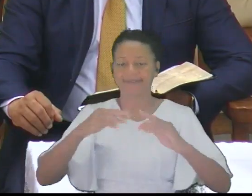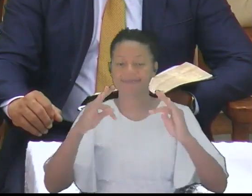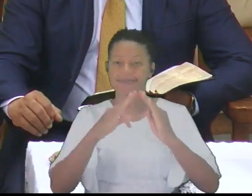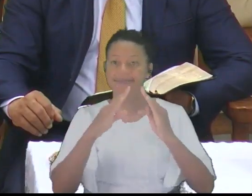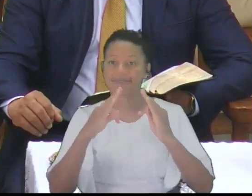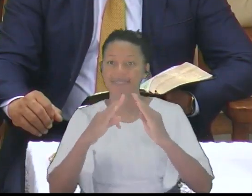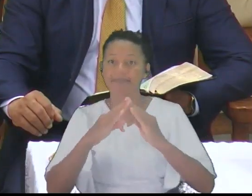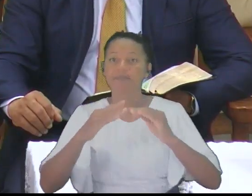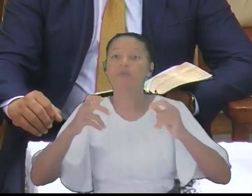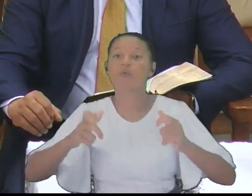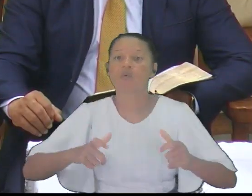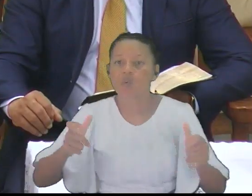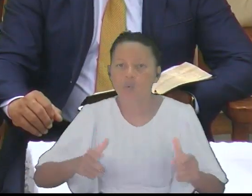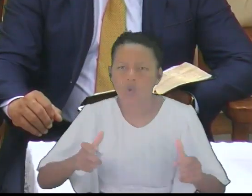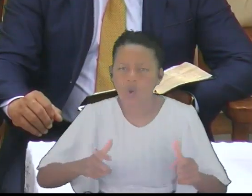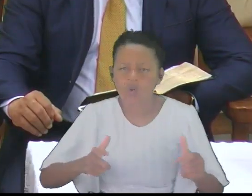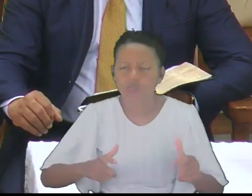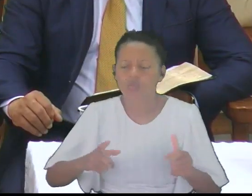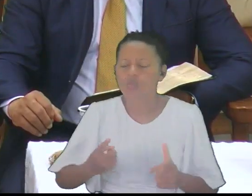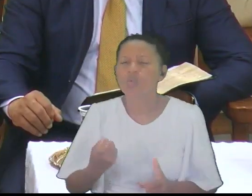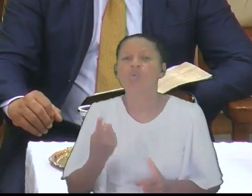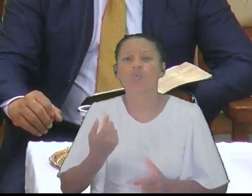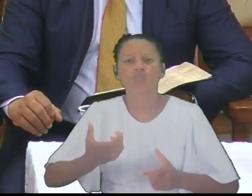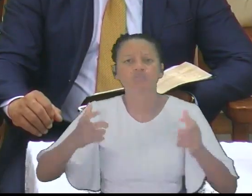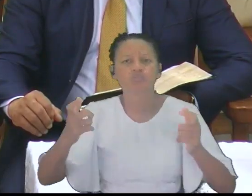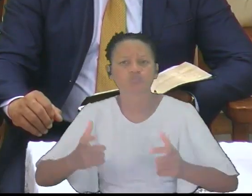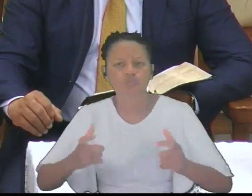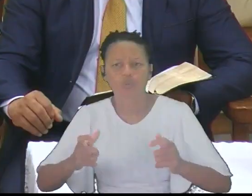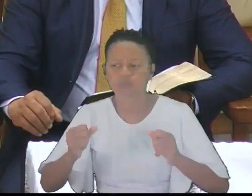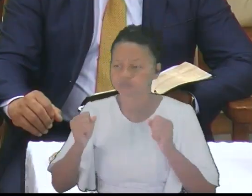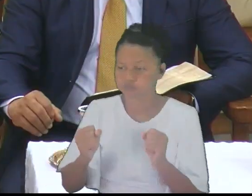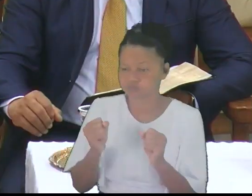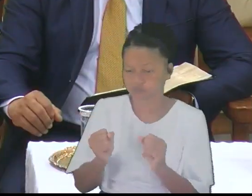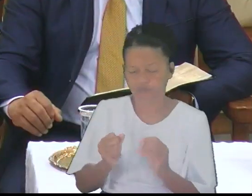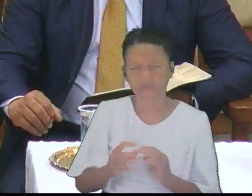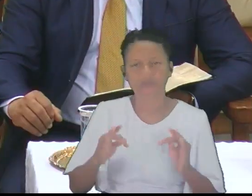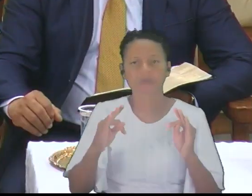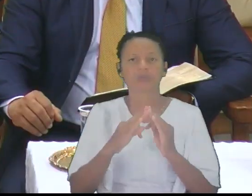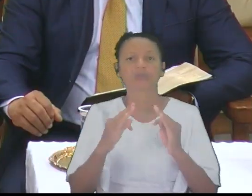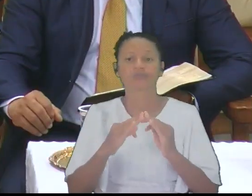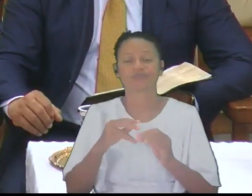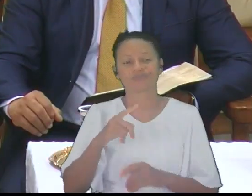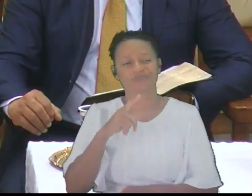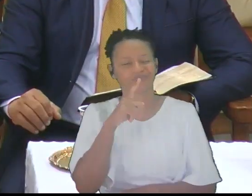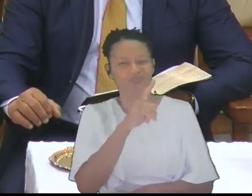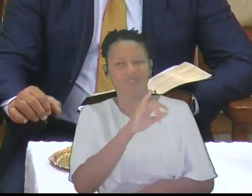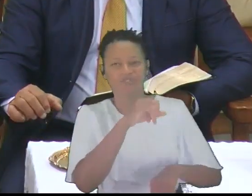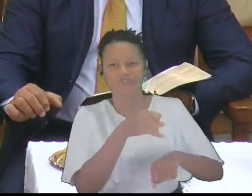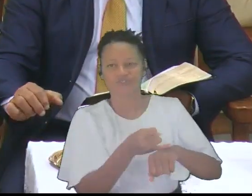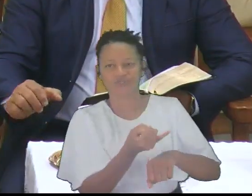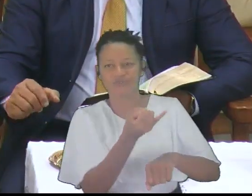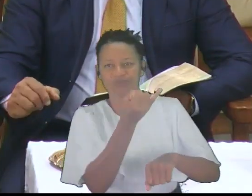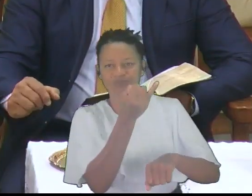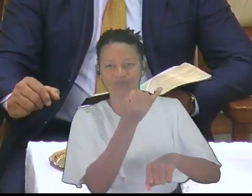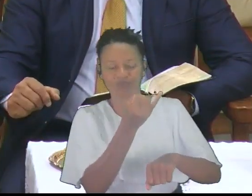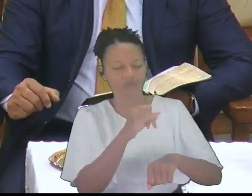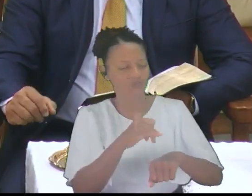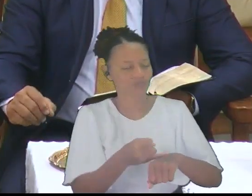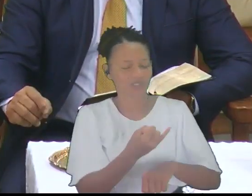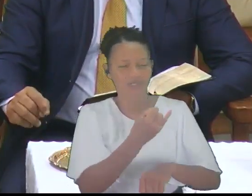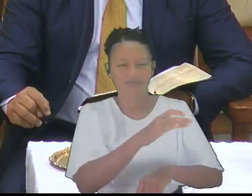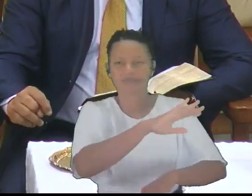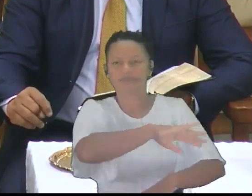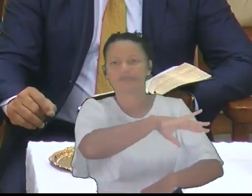templo onde? Vocês sabem onde era o único lugar que poderia ter um templo? Em Jerusalém. Só lá no